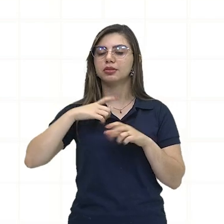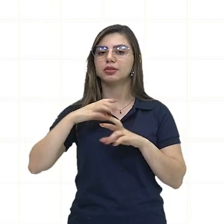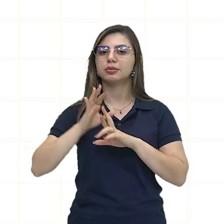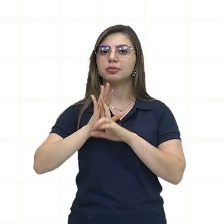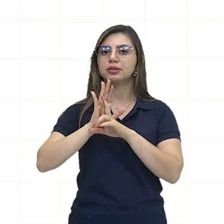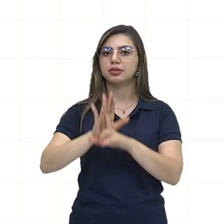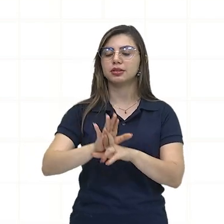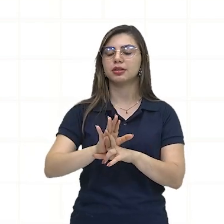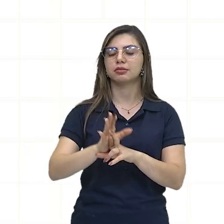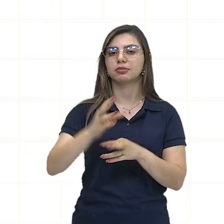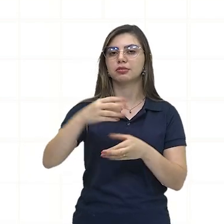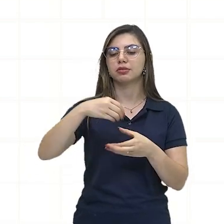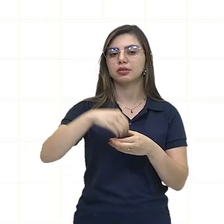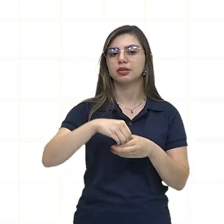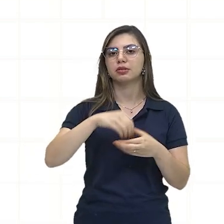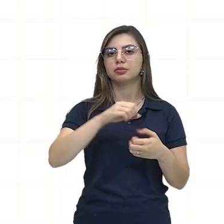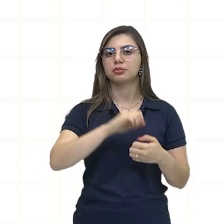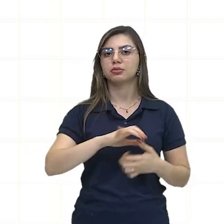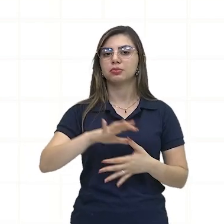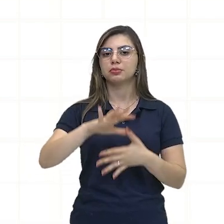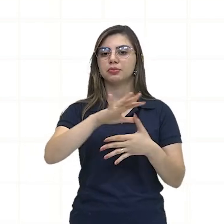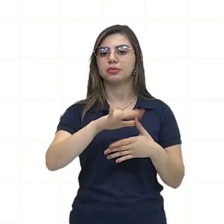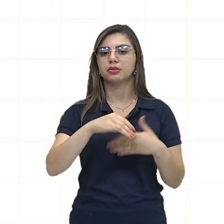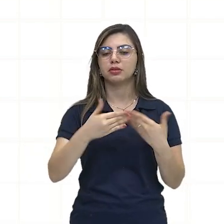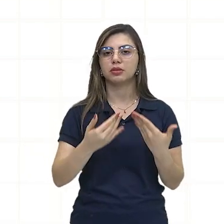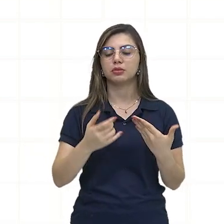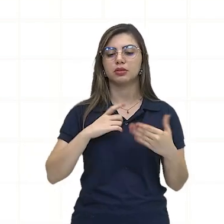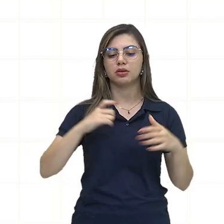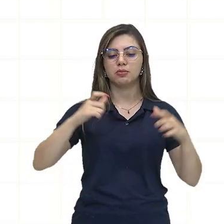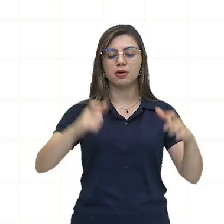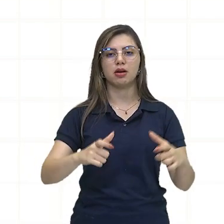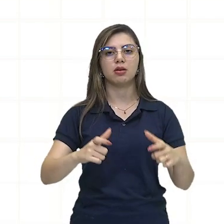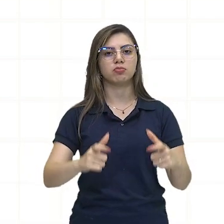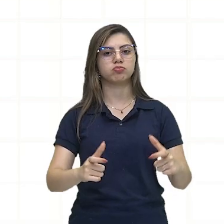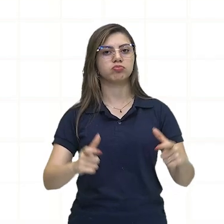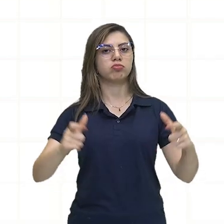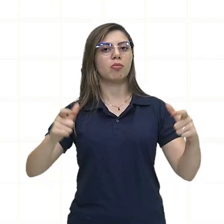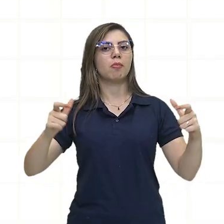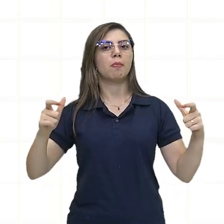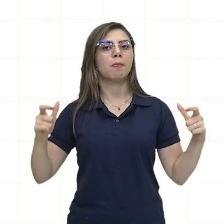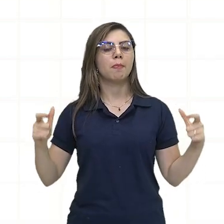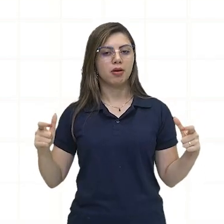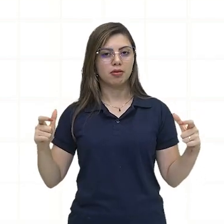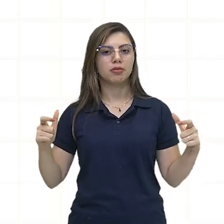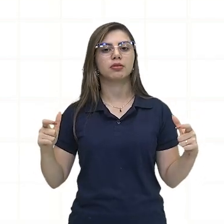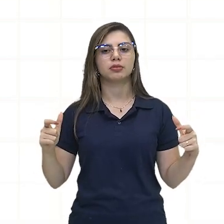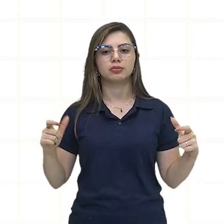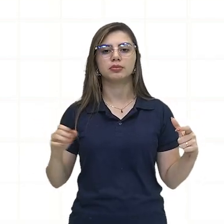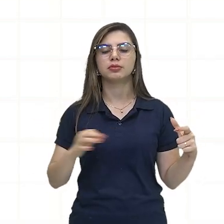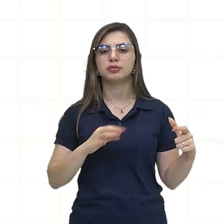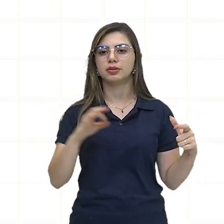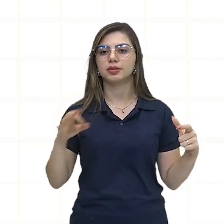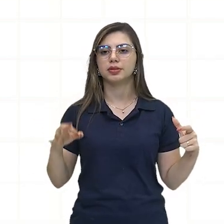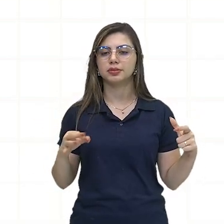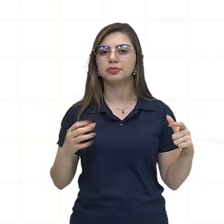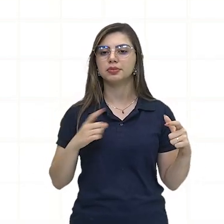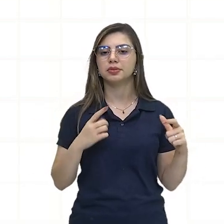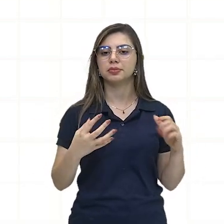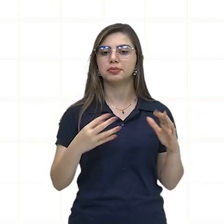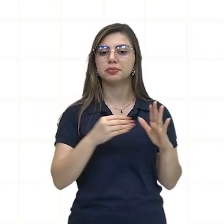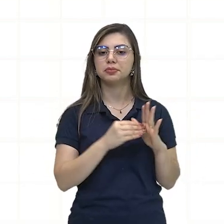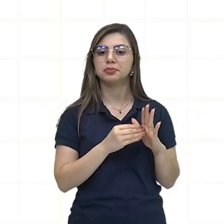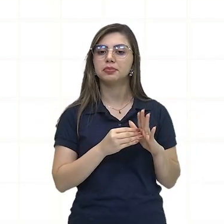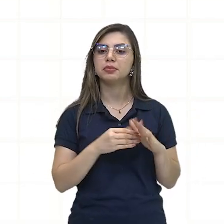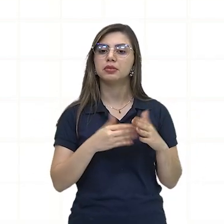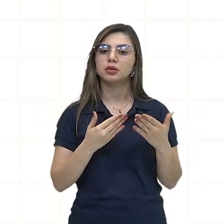representadas. Para isso, a gente vai ter uma área maior, tá bom, da superfície terrestre, sendo ali, então, colocada, e ainda pode